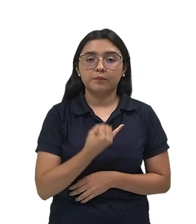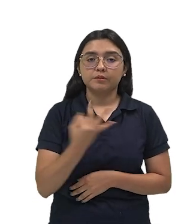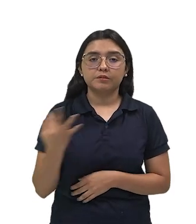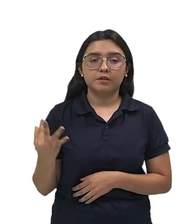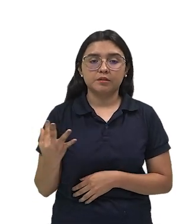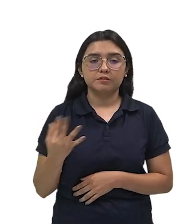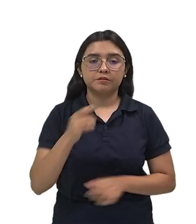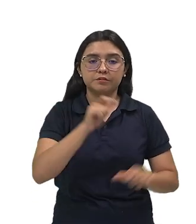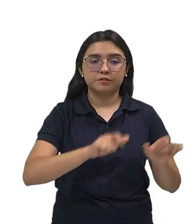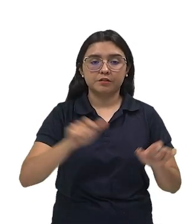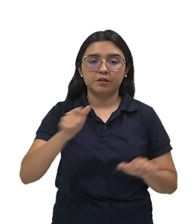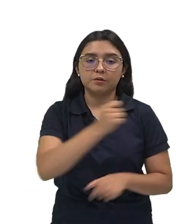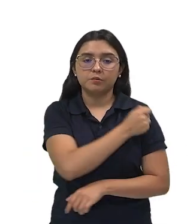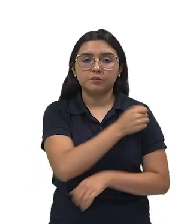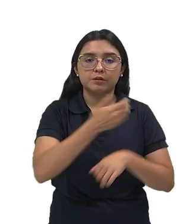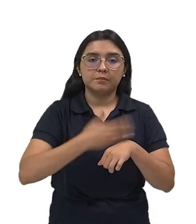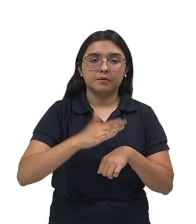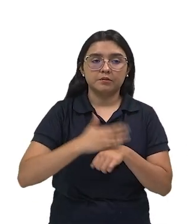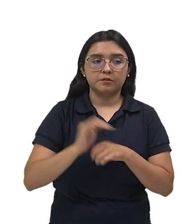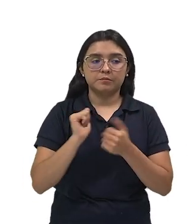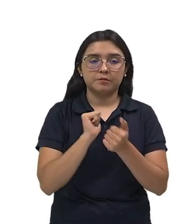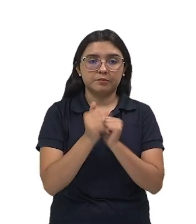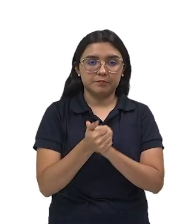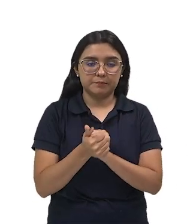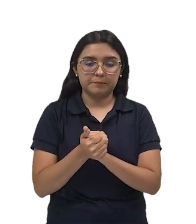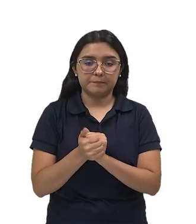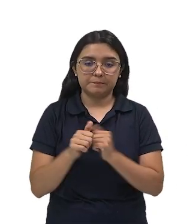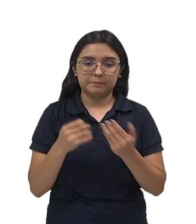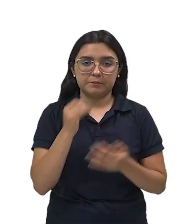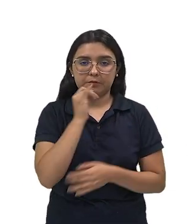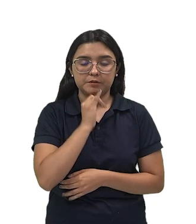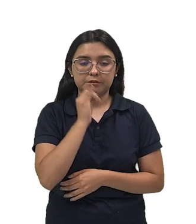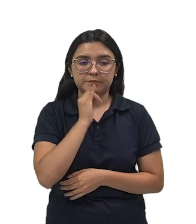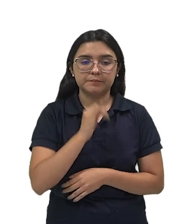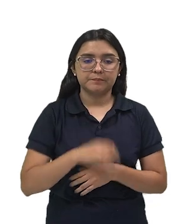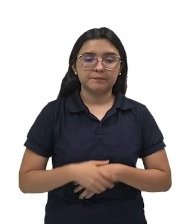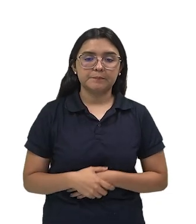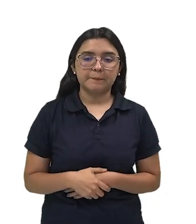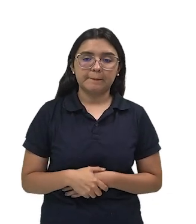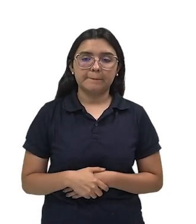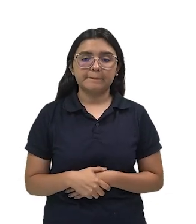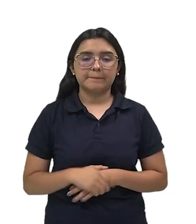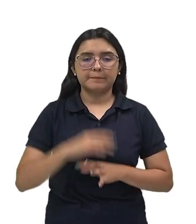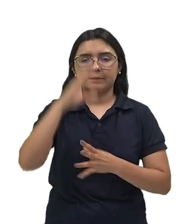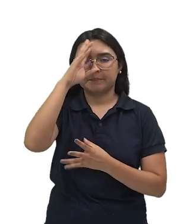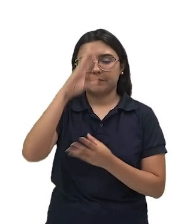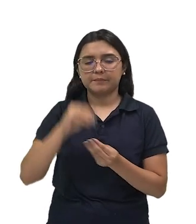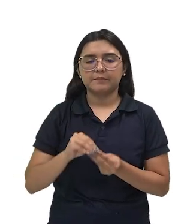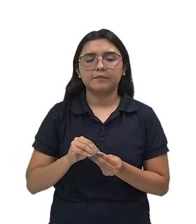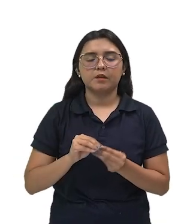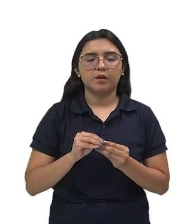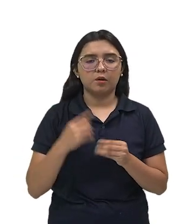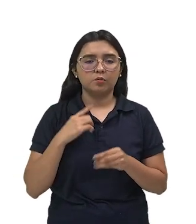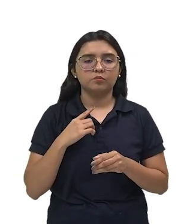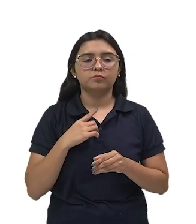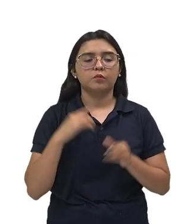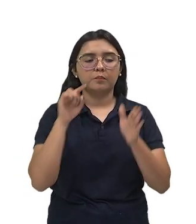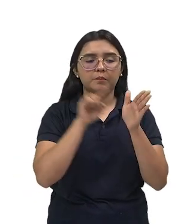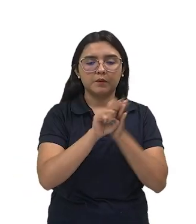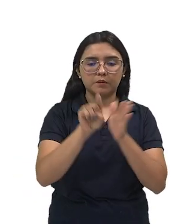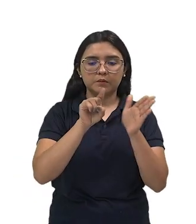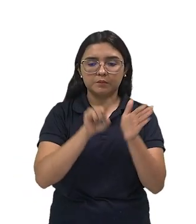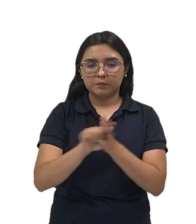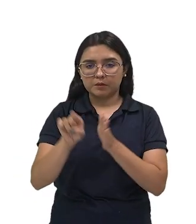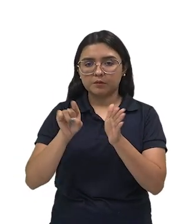quantitativo que pratica o esporte. Então, vamos supor que eu chegue à seguinte conclusão. Começo a fazer as entrevistas,